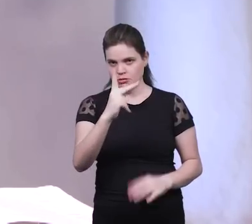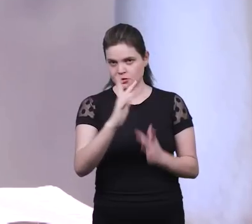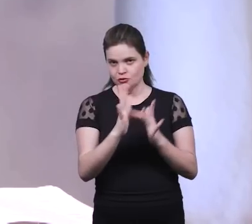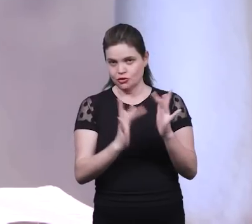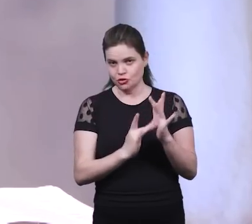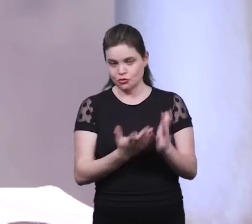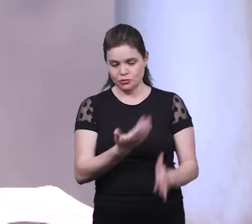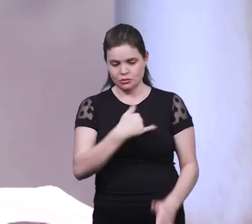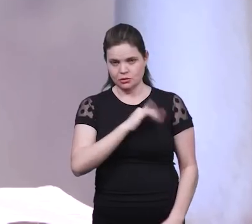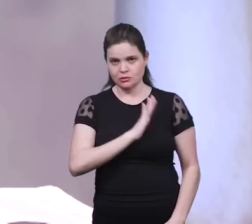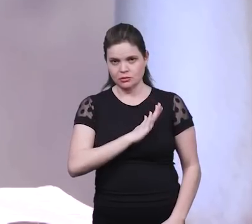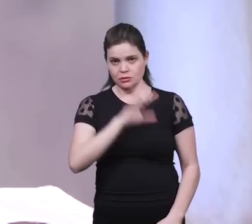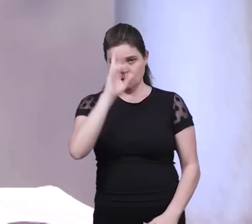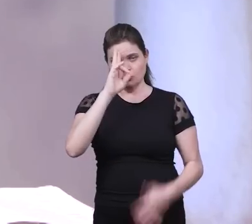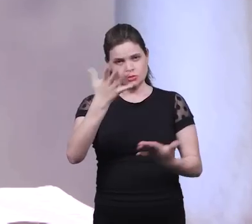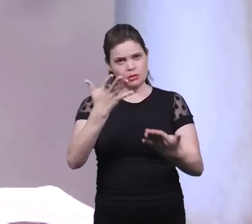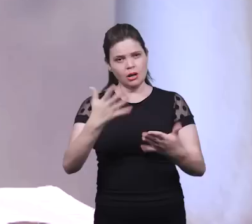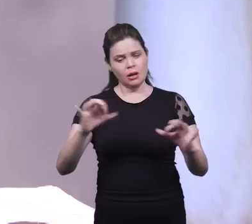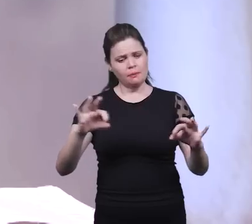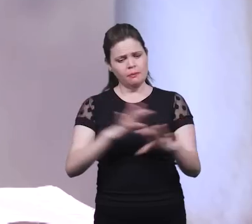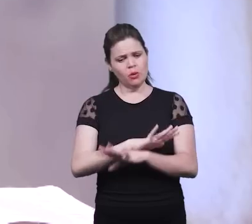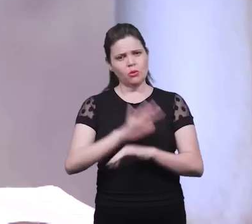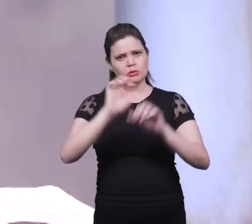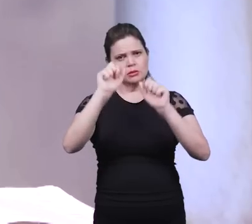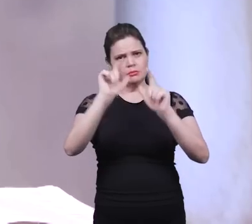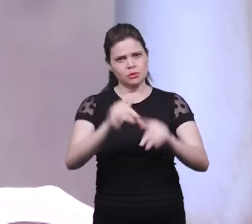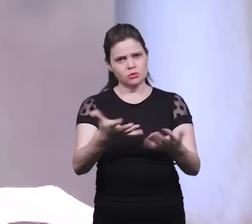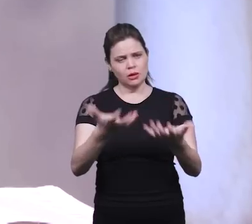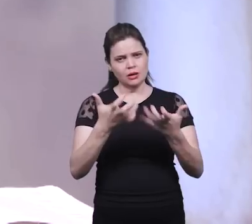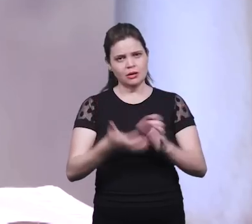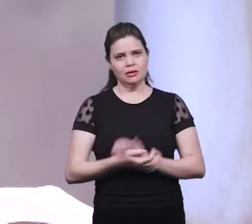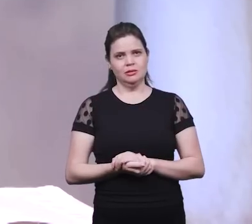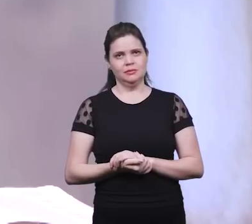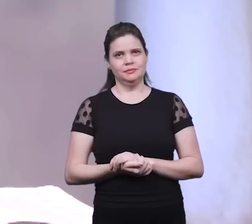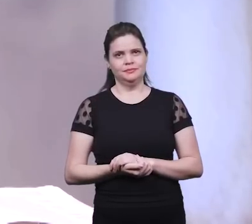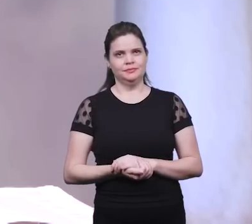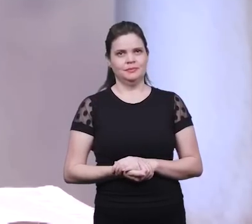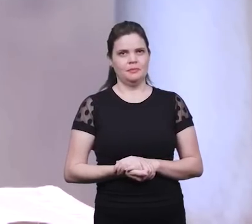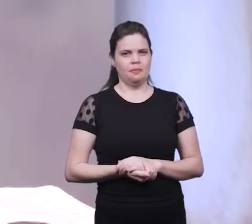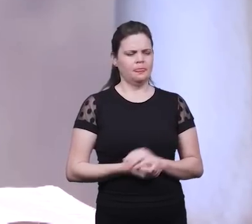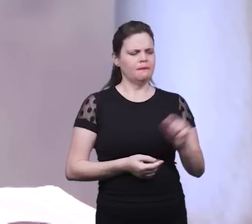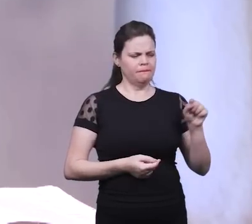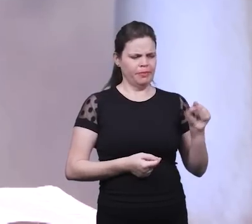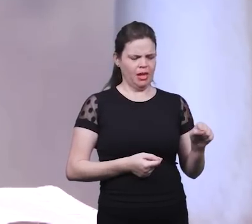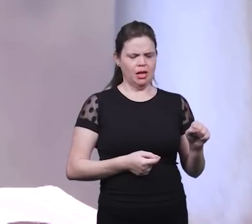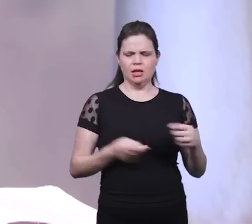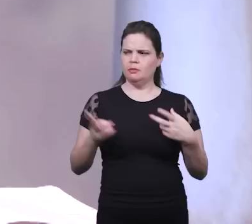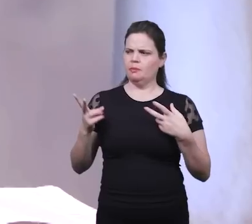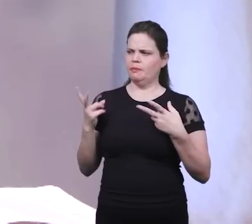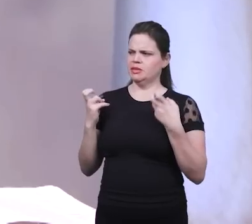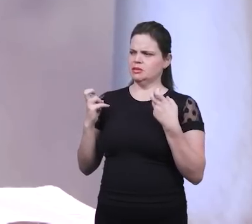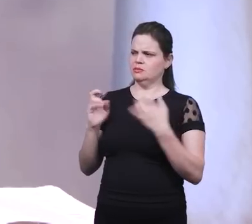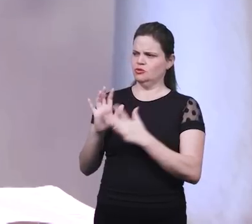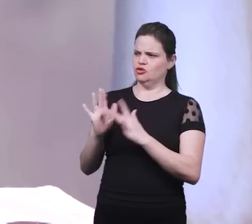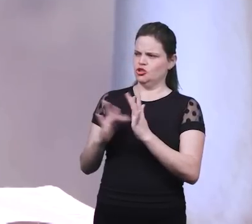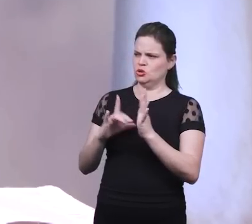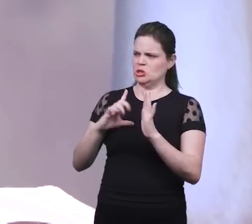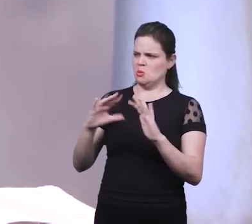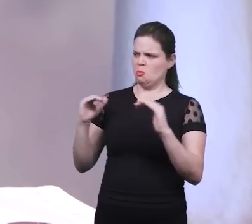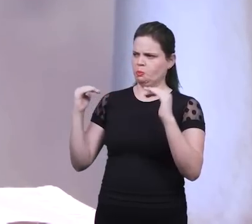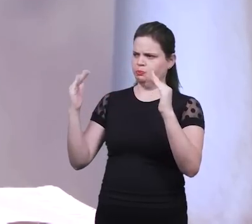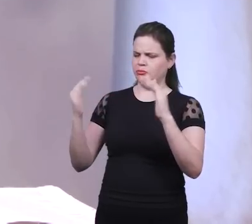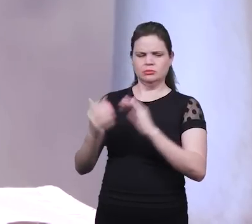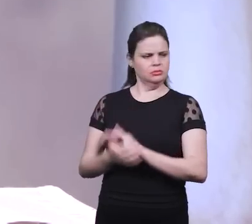para te abençoar. Ele sentiu que havia autoridade naquelas palavras de Jesus. O texto diz que o homem